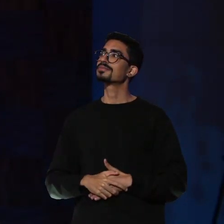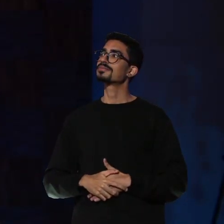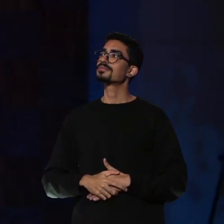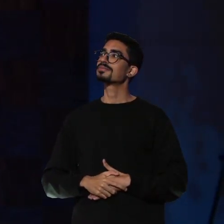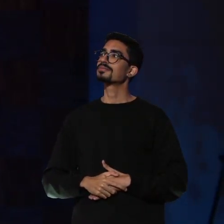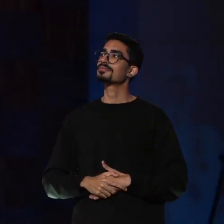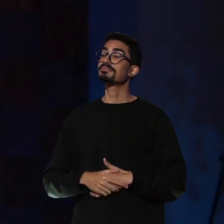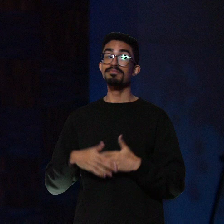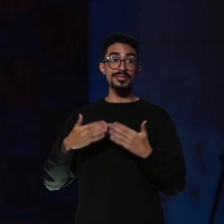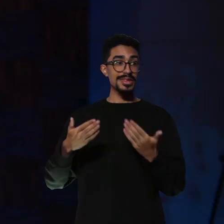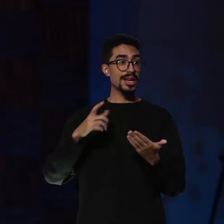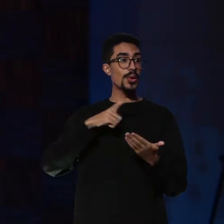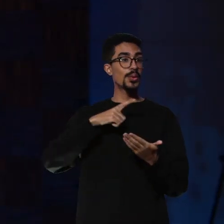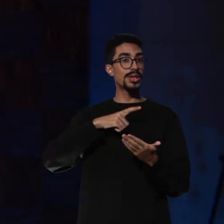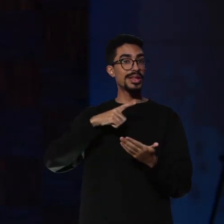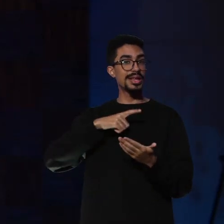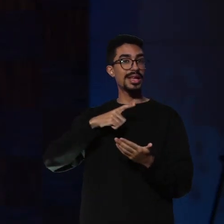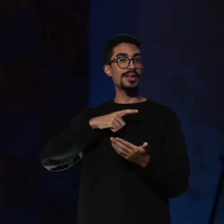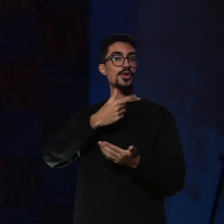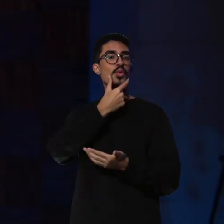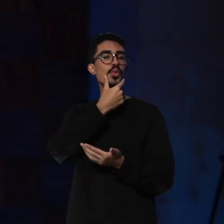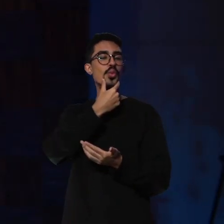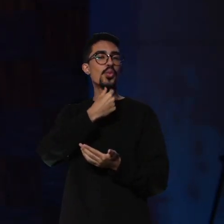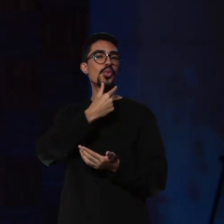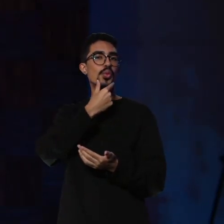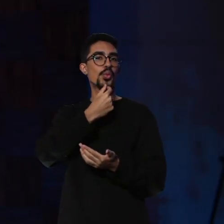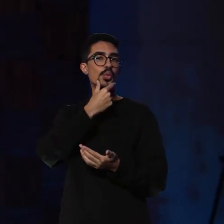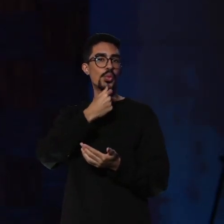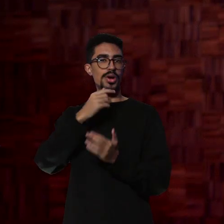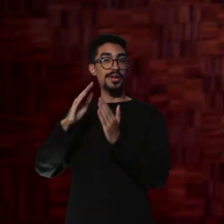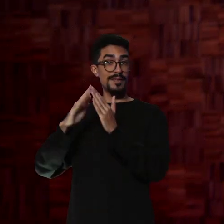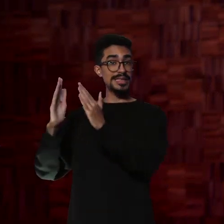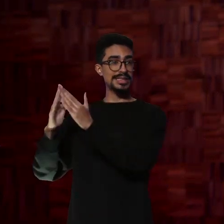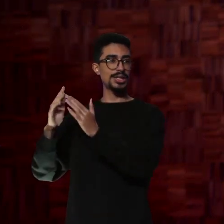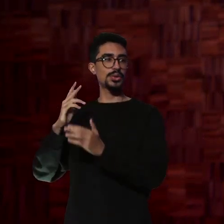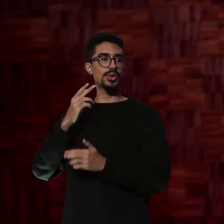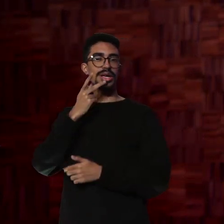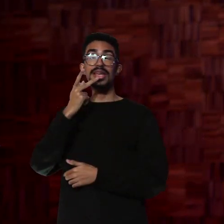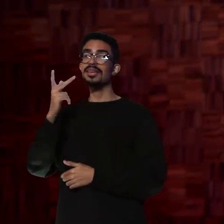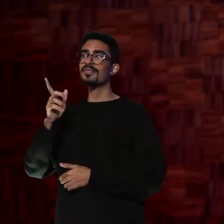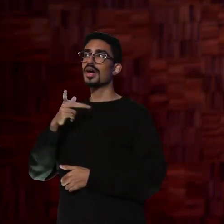E ele falou assim: será que um dia você pode tomar um café comigo e explicar mais sobre Deus?